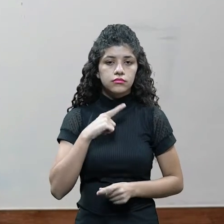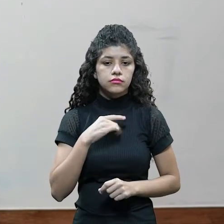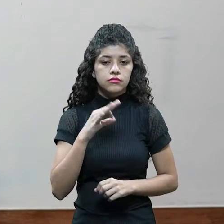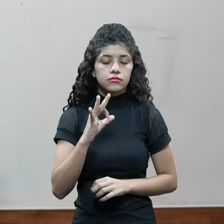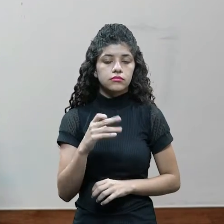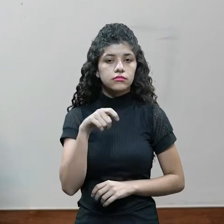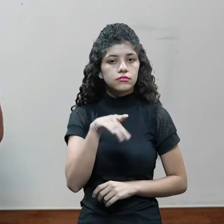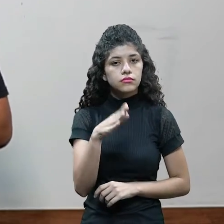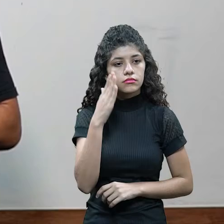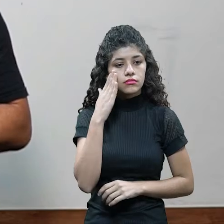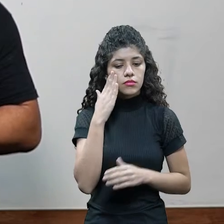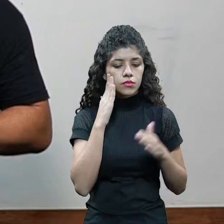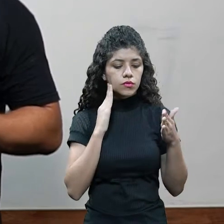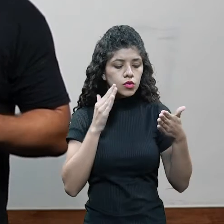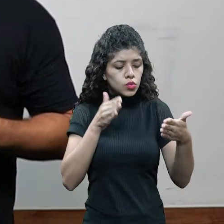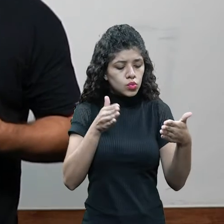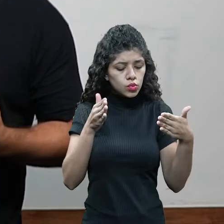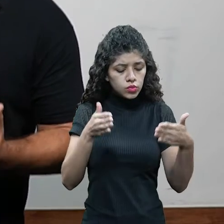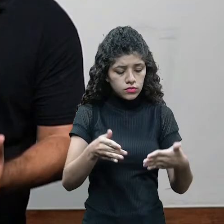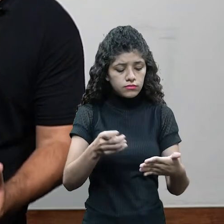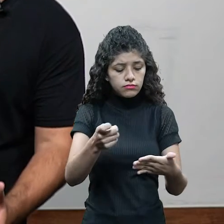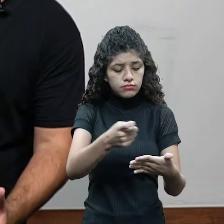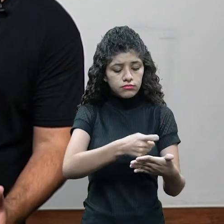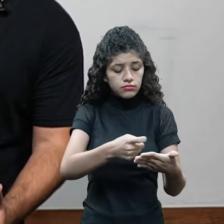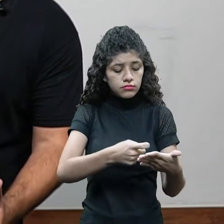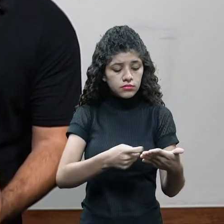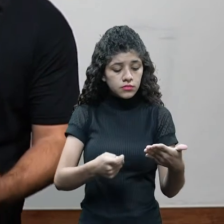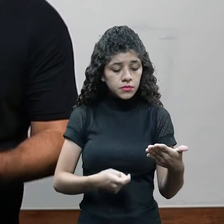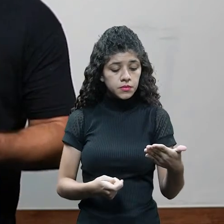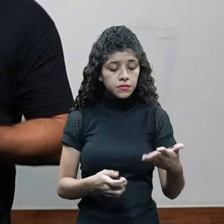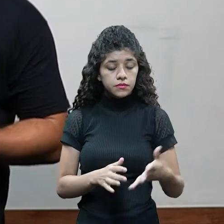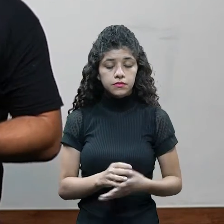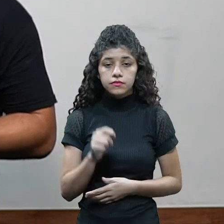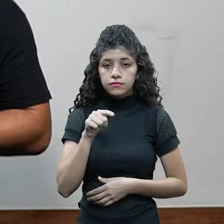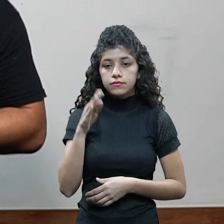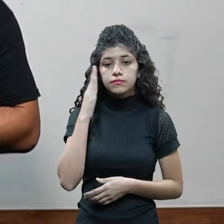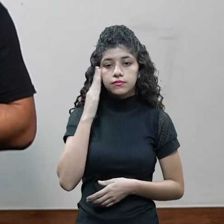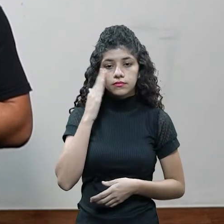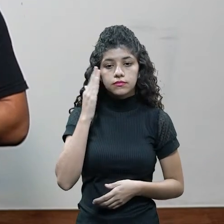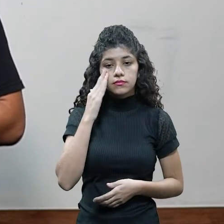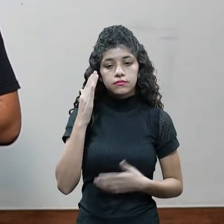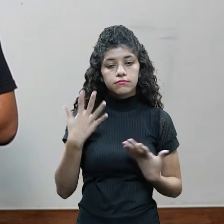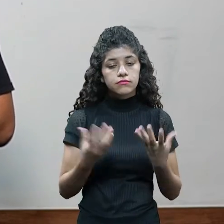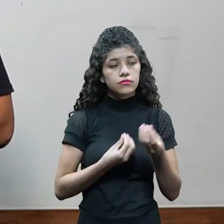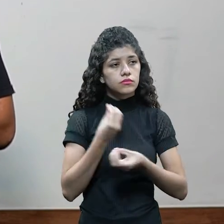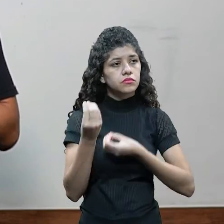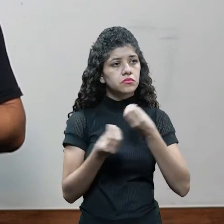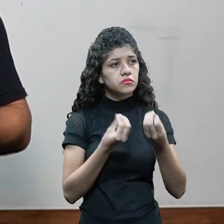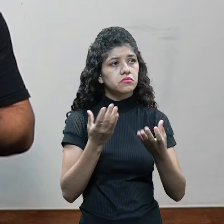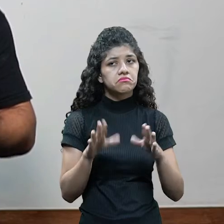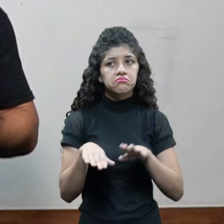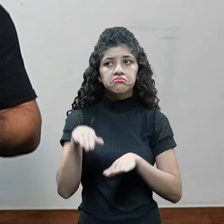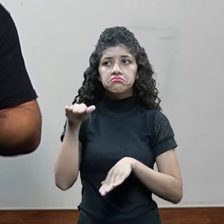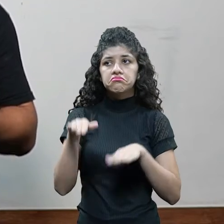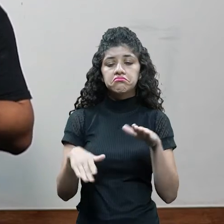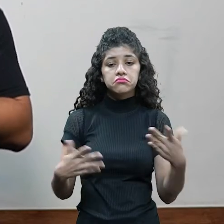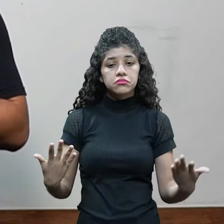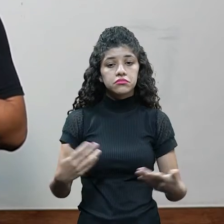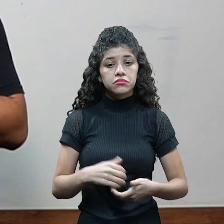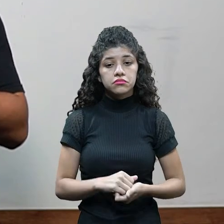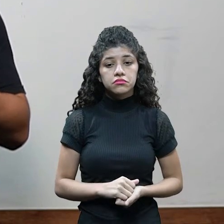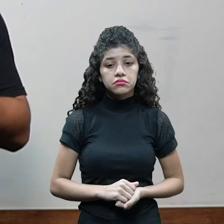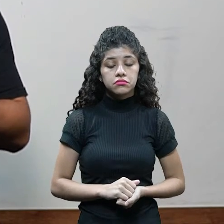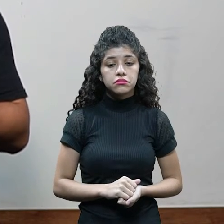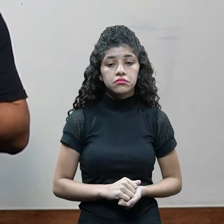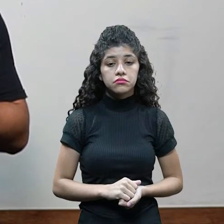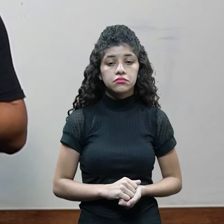estiver concentrado na questão, na forma mais óbvia você vai entender, nossa, não tem como isso aqui ser maior do que isso, né? Porque eu estou gastando